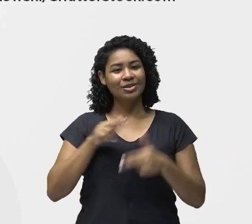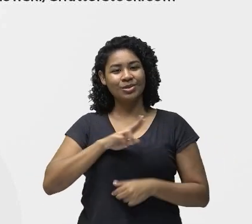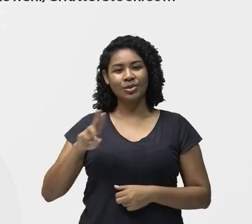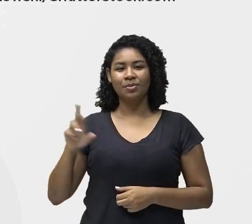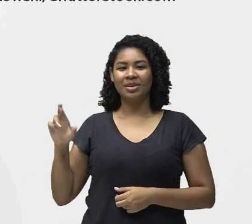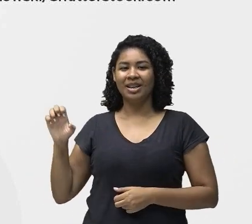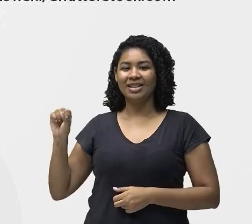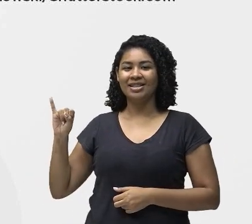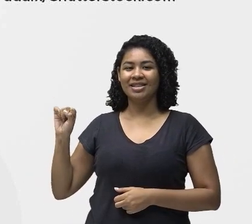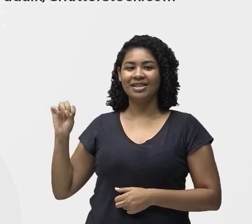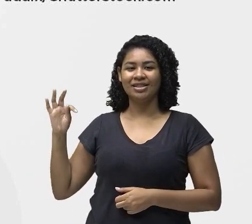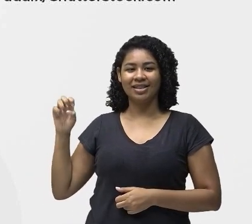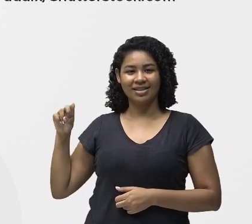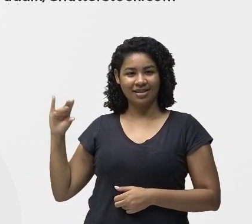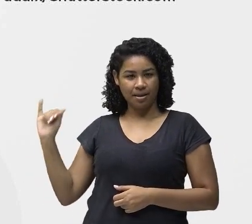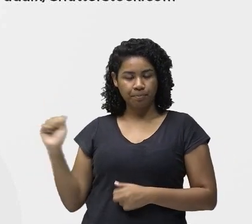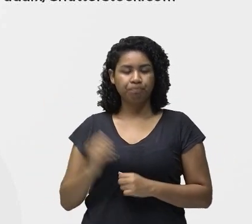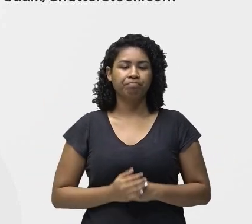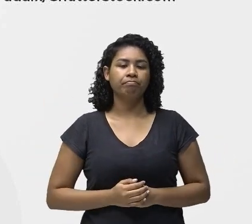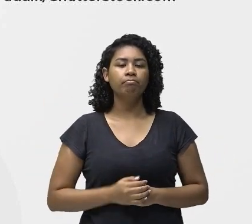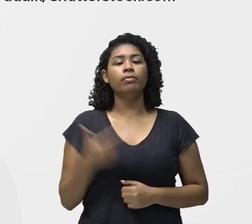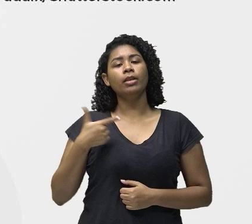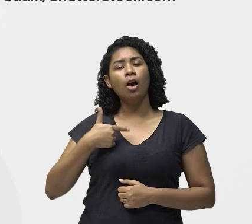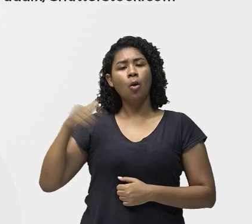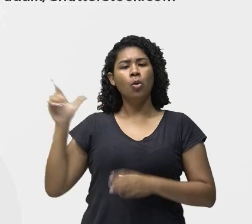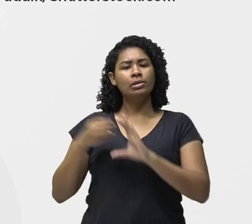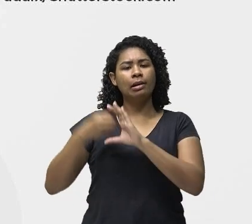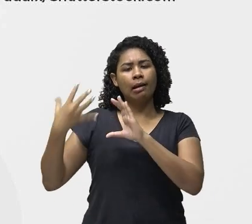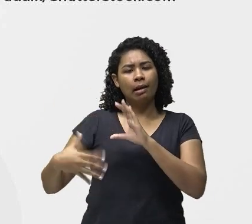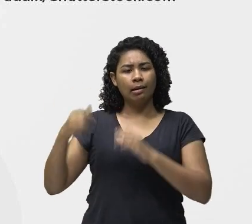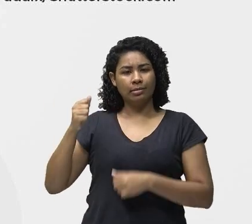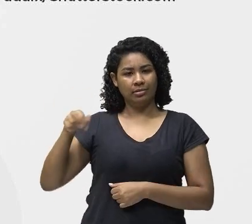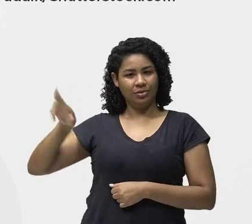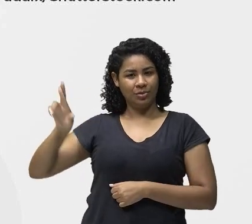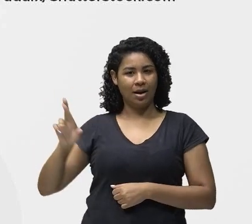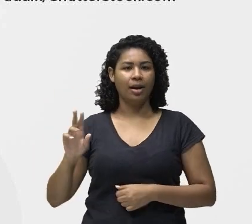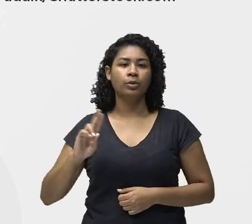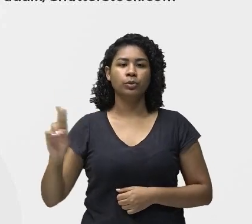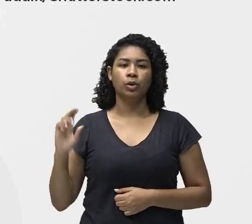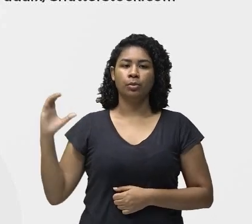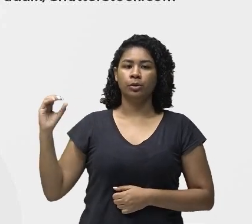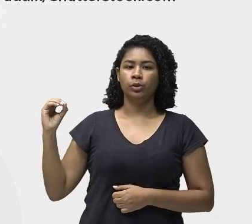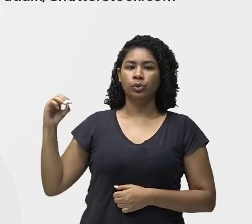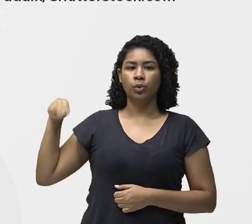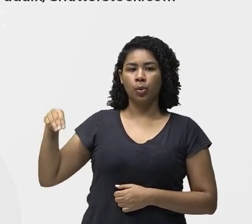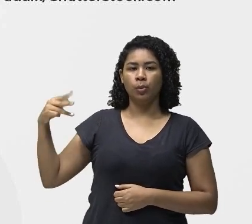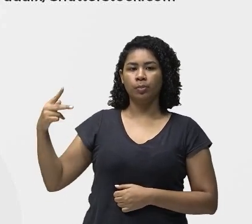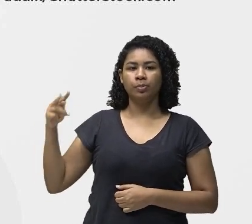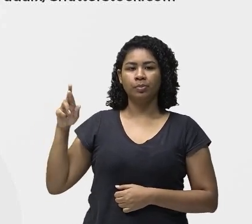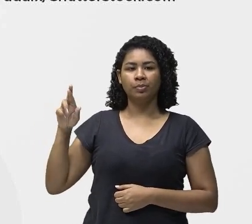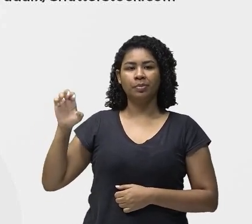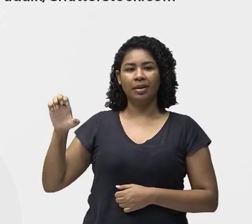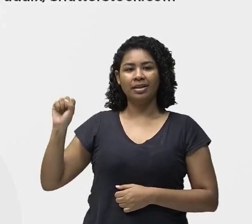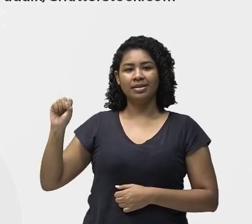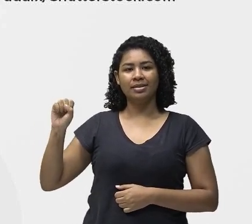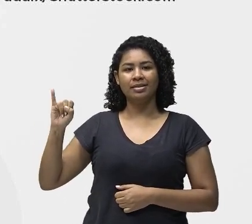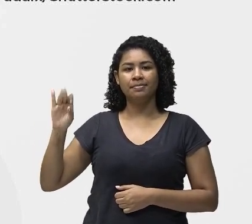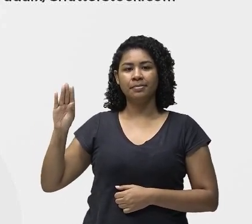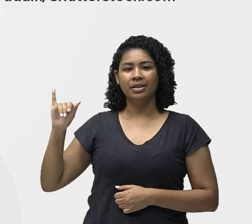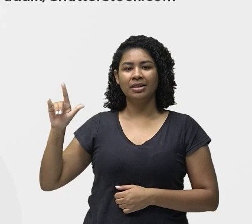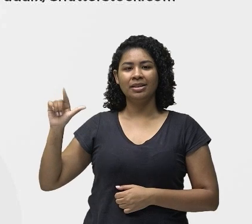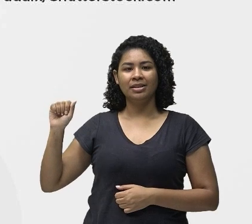a compressibilidade. Quando o ar é comprimido, ele diminui o